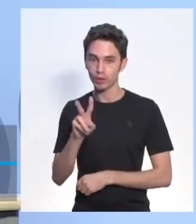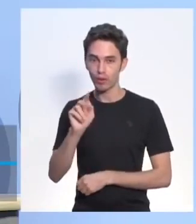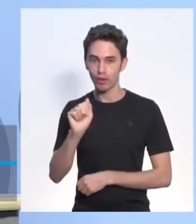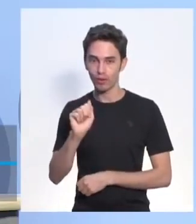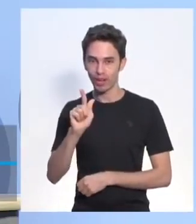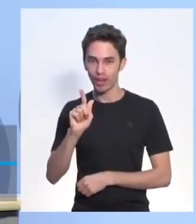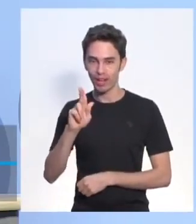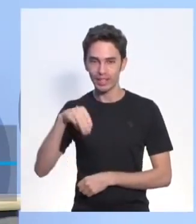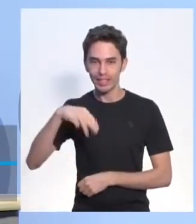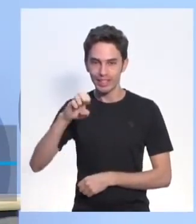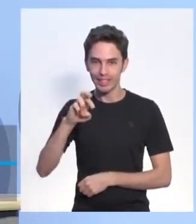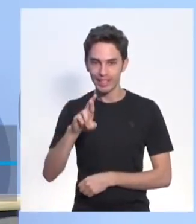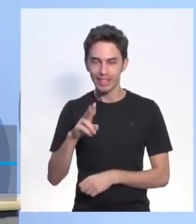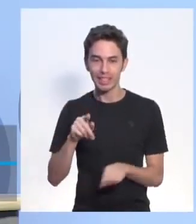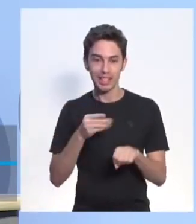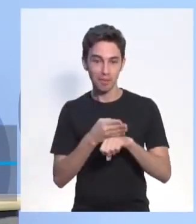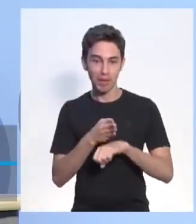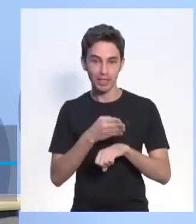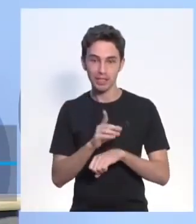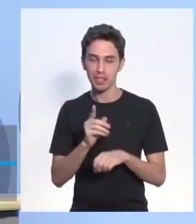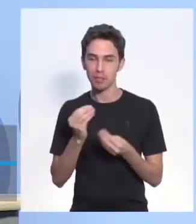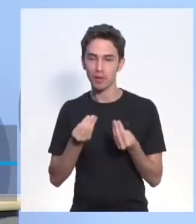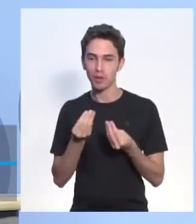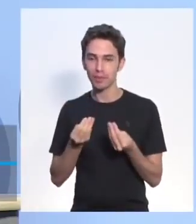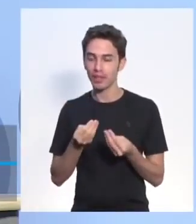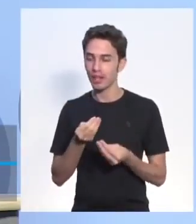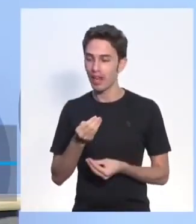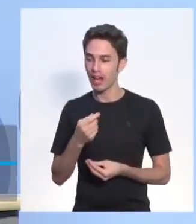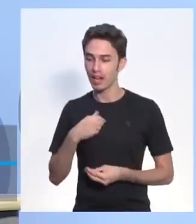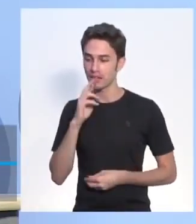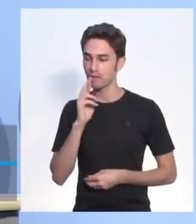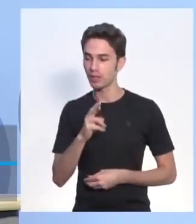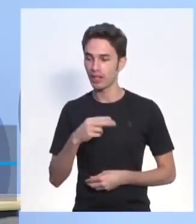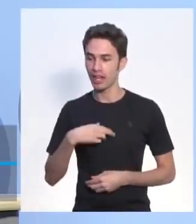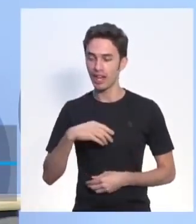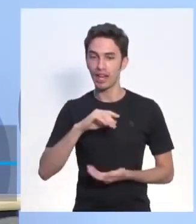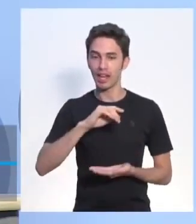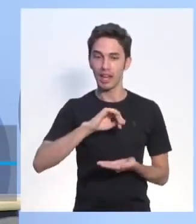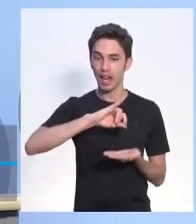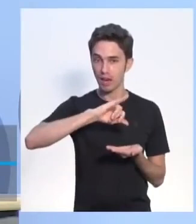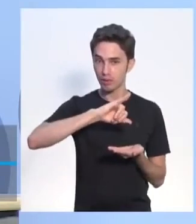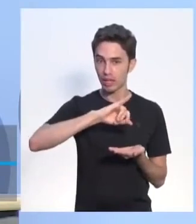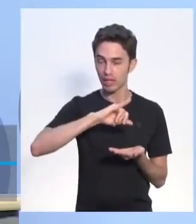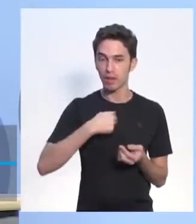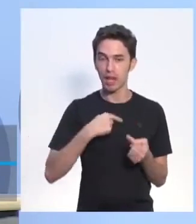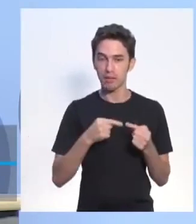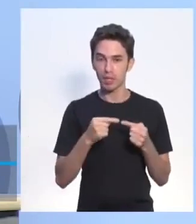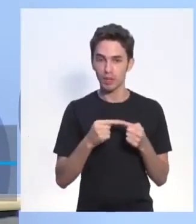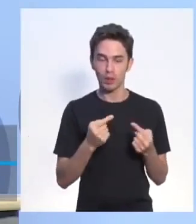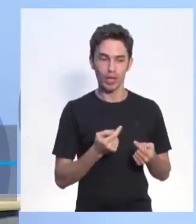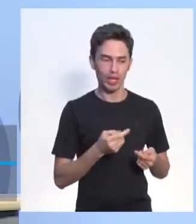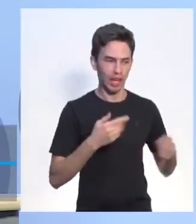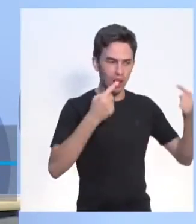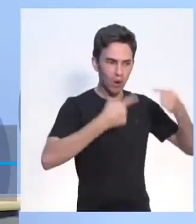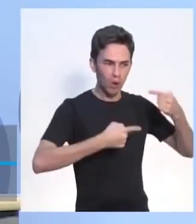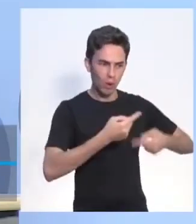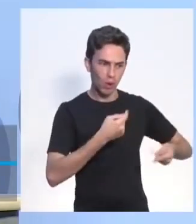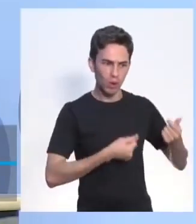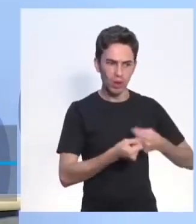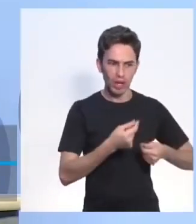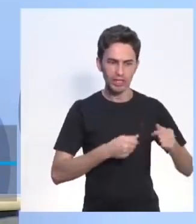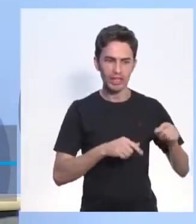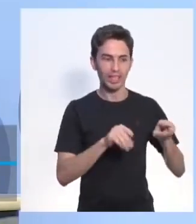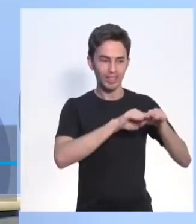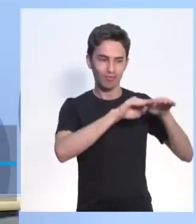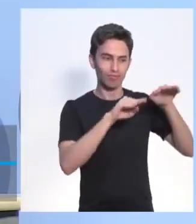professor Wagner dá a sua contribuição dizendo que capitalismo é livre concorrência, gera desigualdade